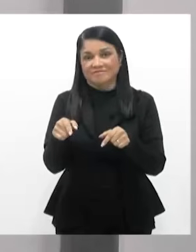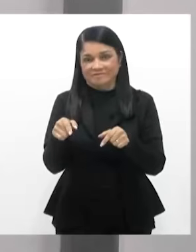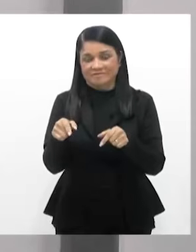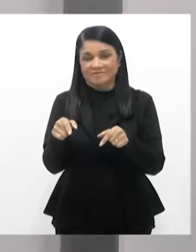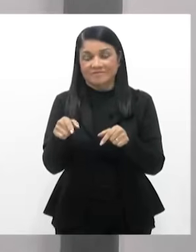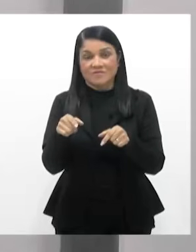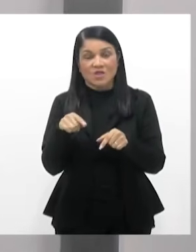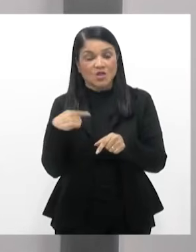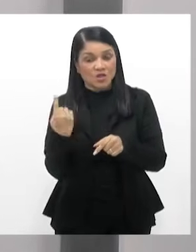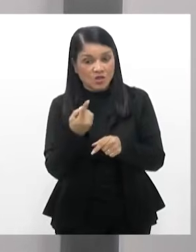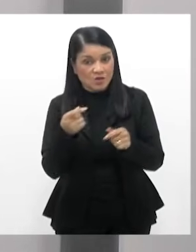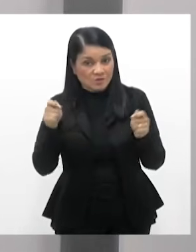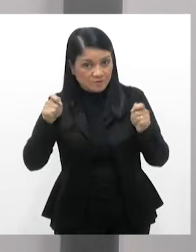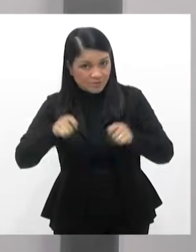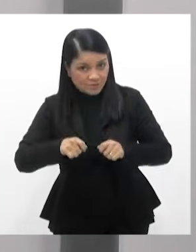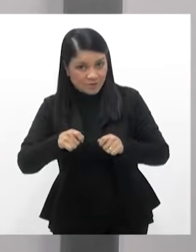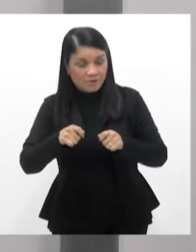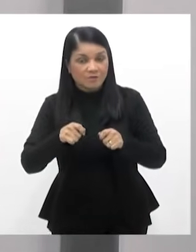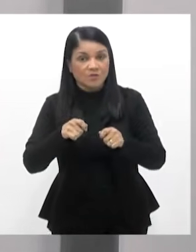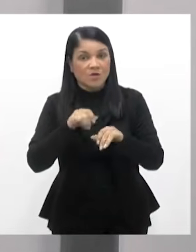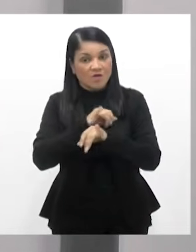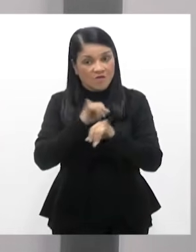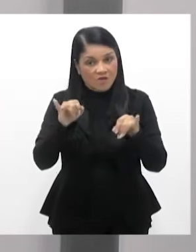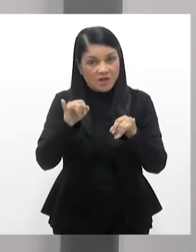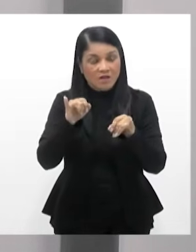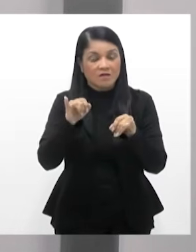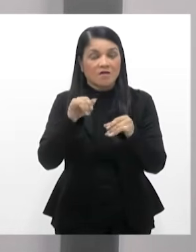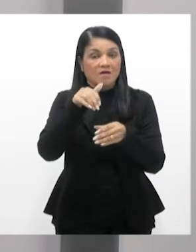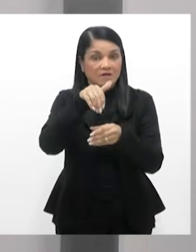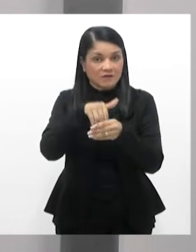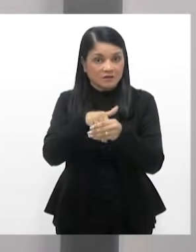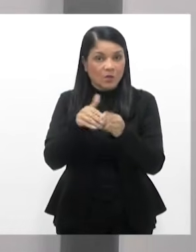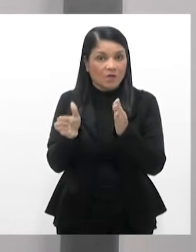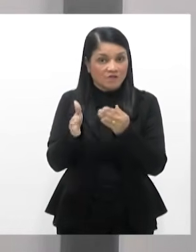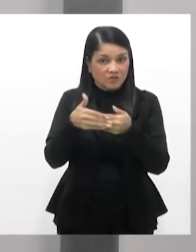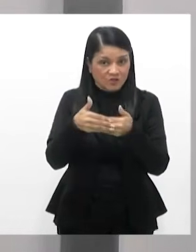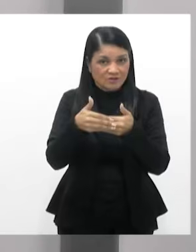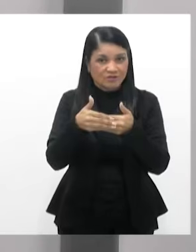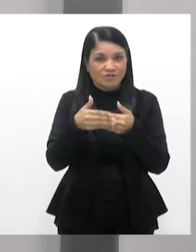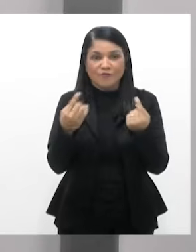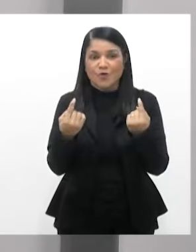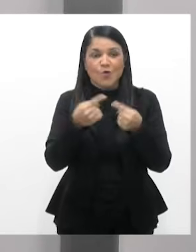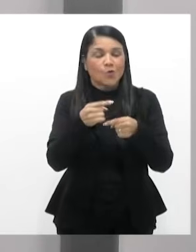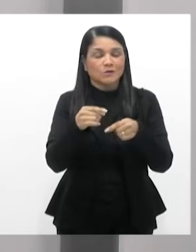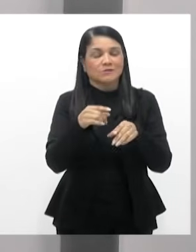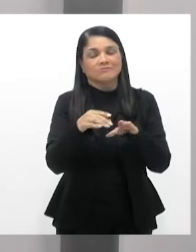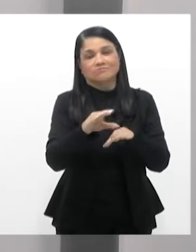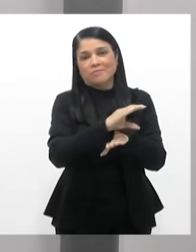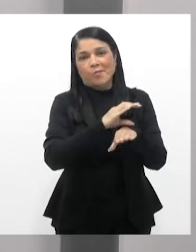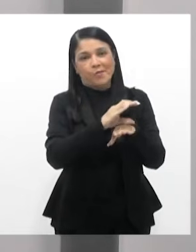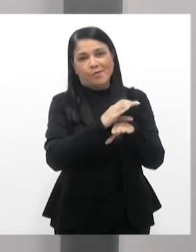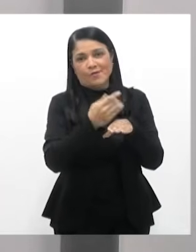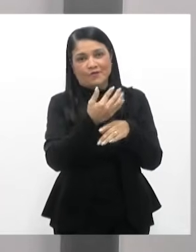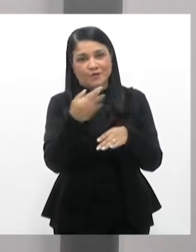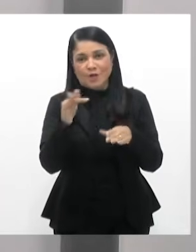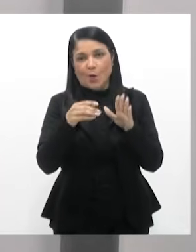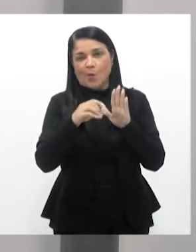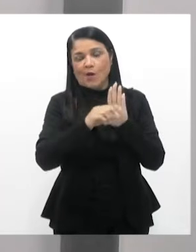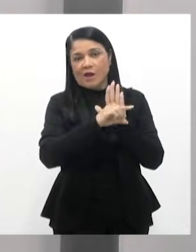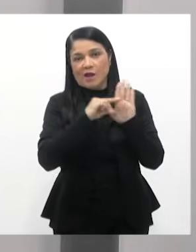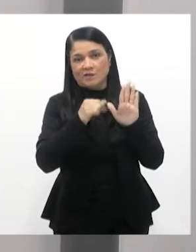do momento que a gente pode dizer que a eleição não é aberta, que ela é indireta, a gente já contrariou o 14 da Constituição. É só essa